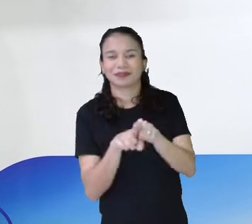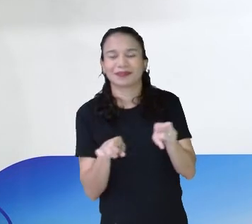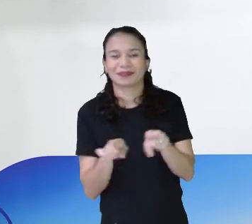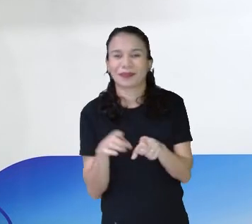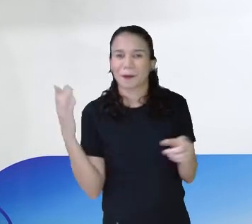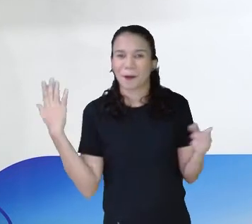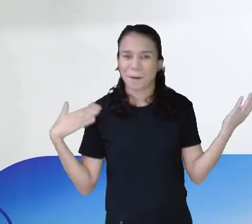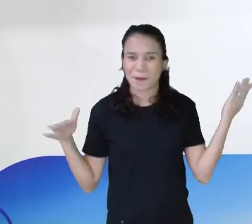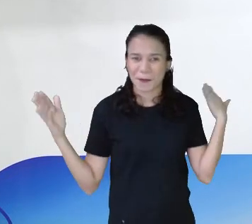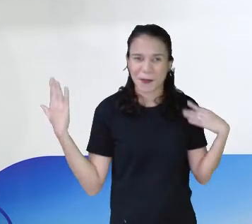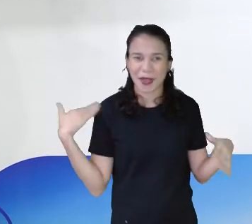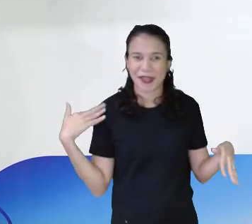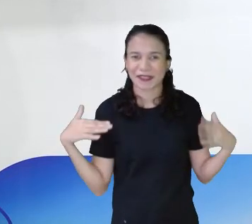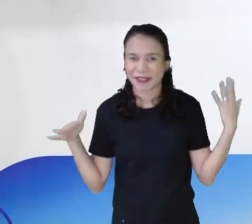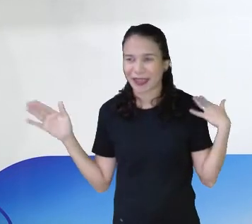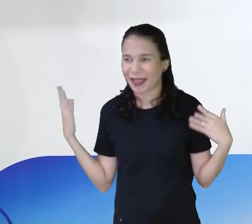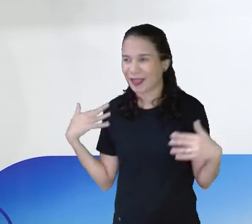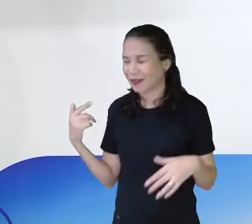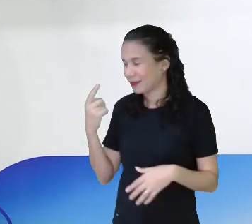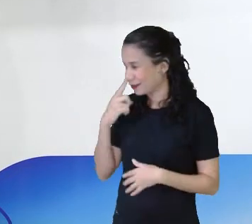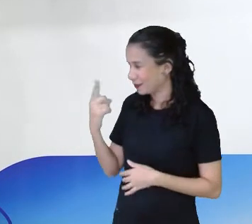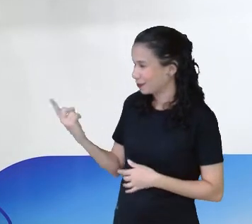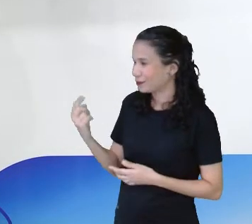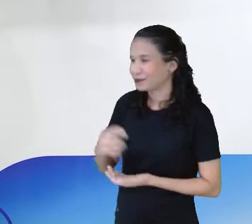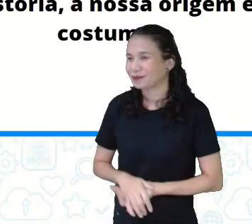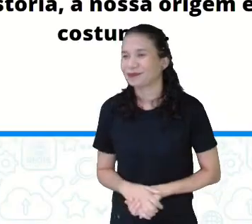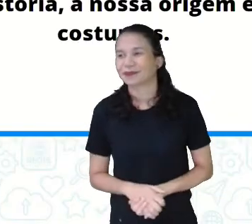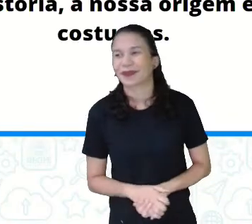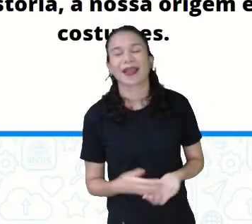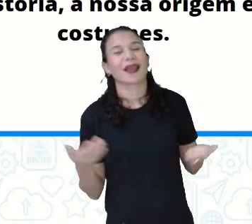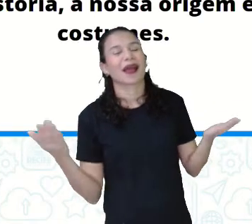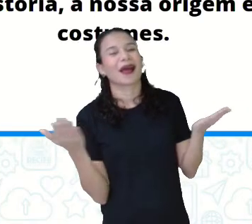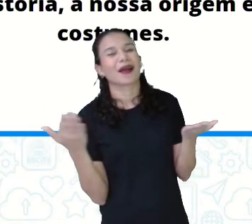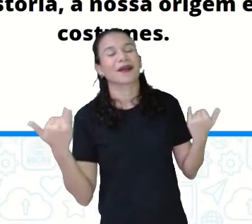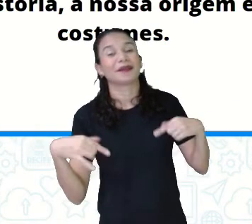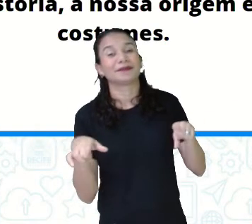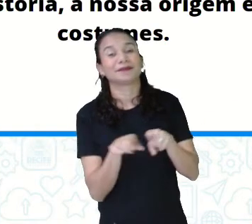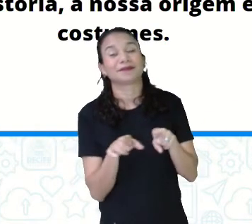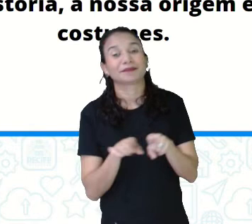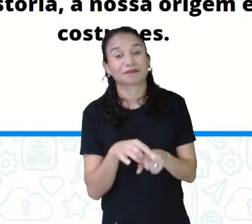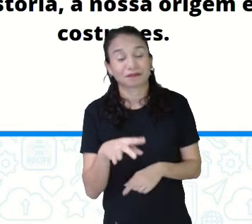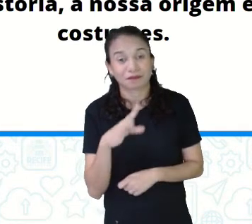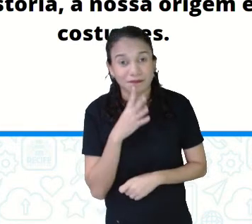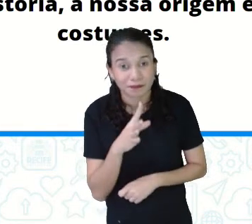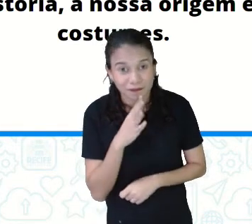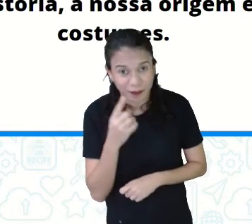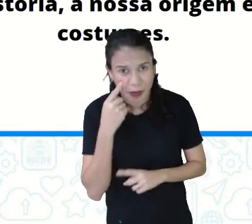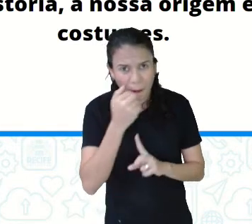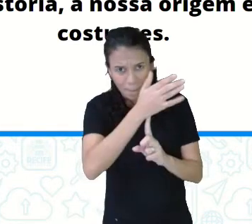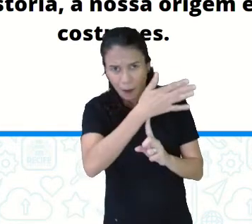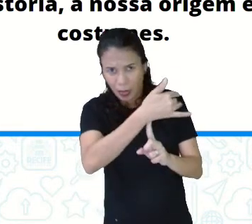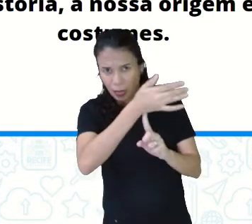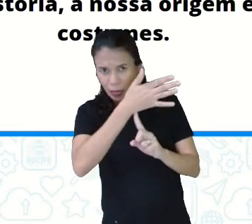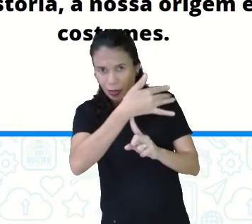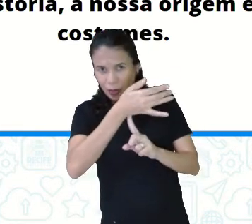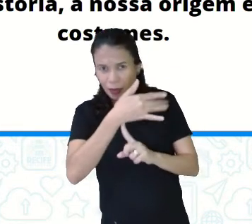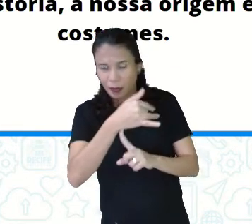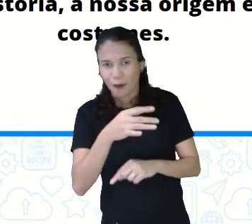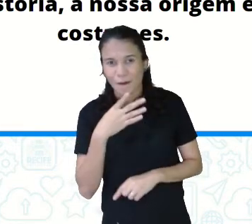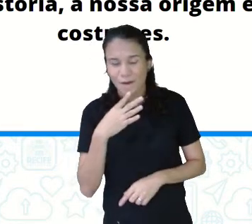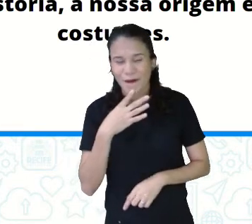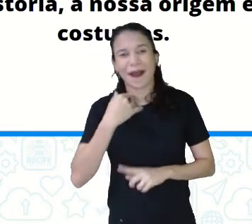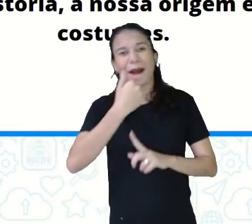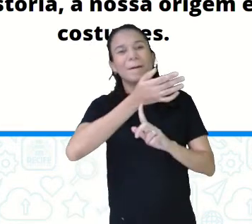um passeio nesse nosso local, nesse patrimônio. E aí eu trouxe, olha, vocês sabem de onde é esta bandeira? É